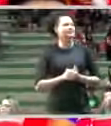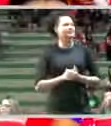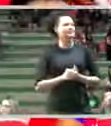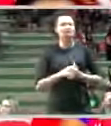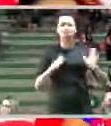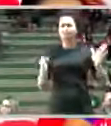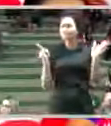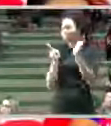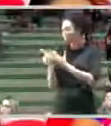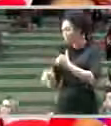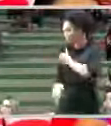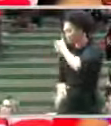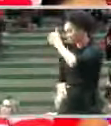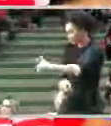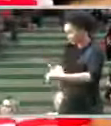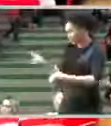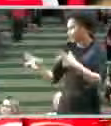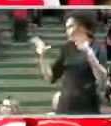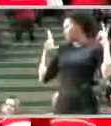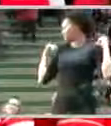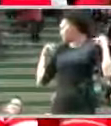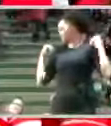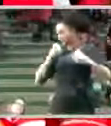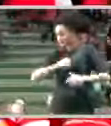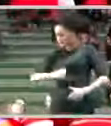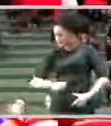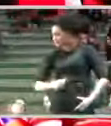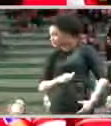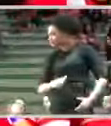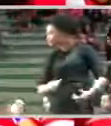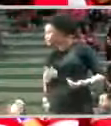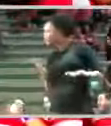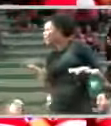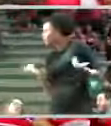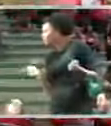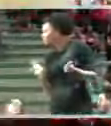Pergunta para quem está ao teu lado: tu é motorista ou é sacerdote?